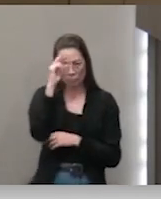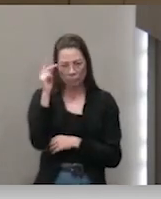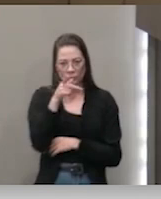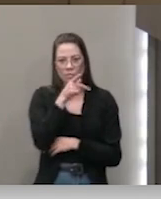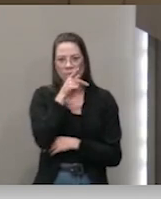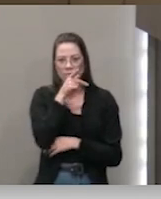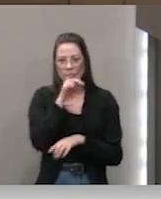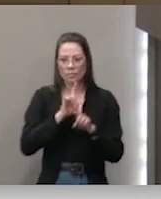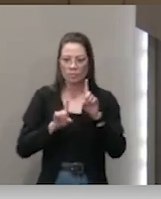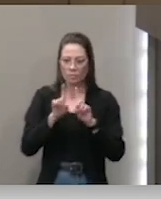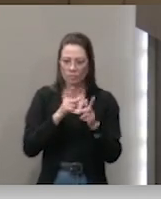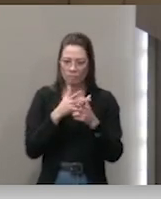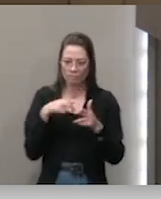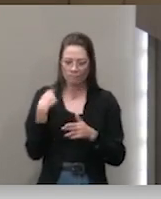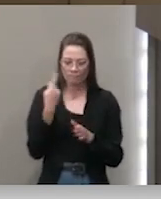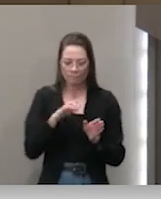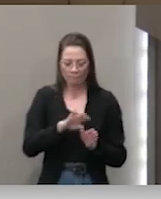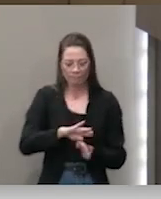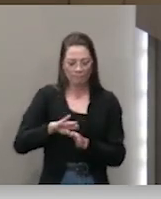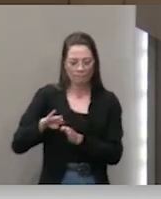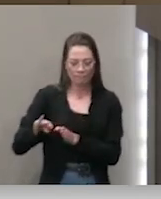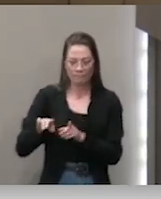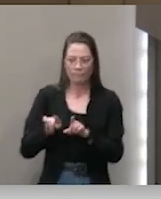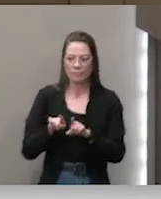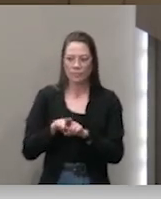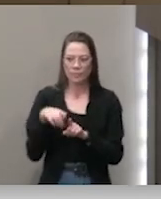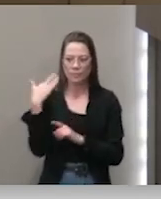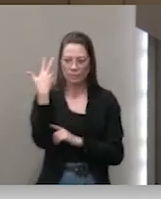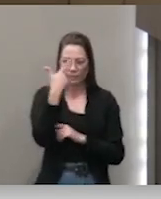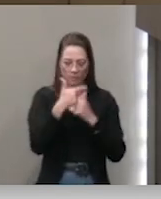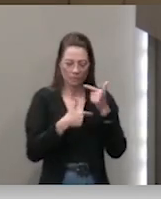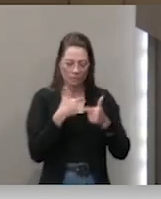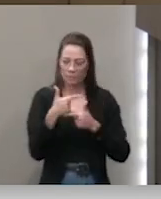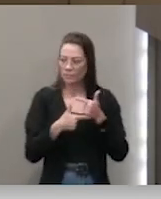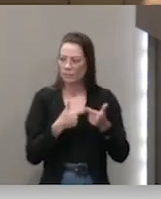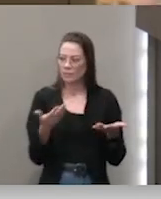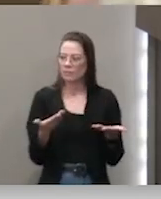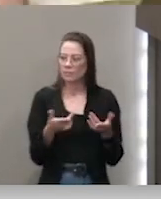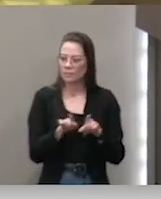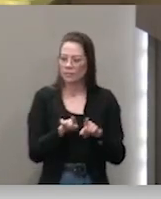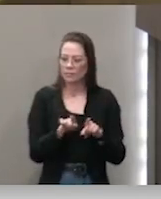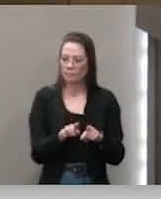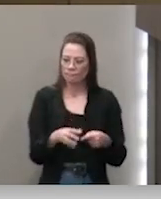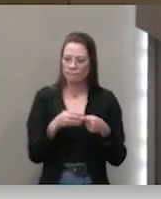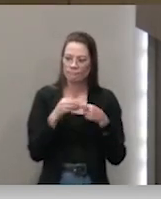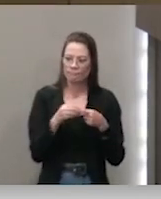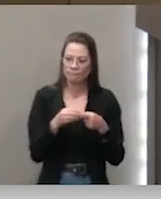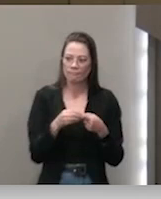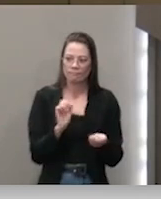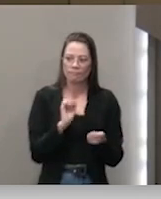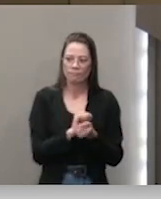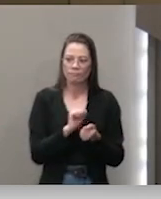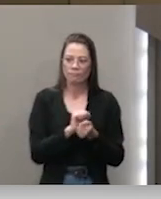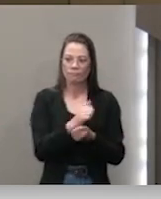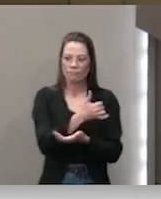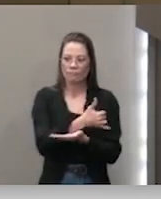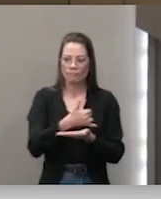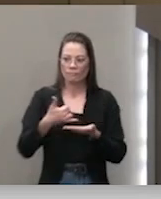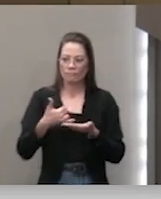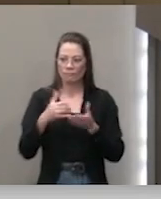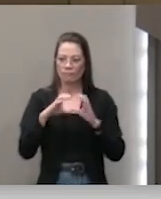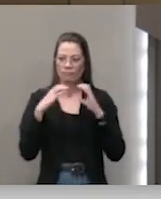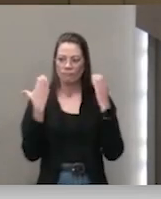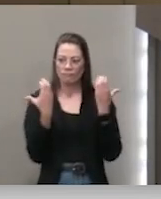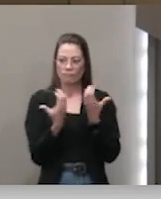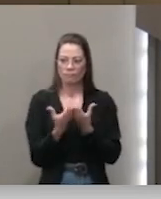Política, algumas coisinhas a gente deixa de lado, mas ele está fazendo um belo trabalho para o povo, principalmente agora, através desse asfalto aí para a comunidade do